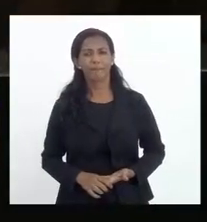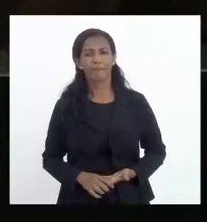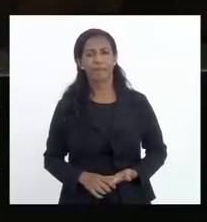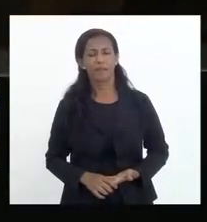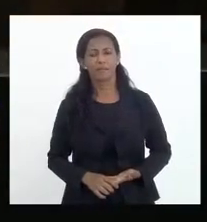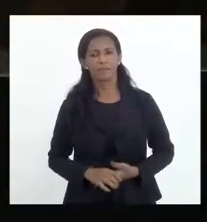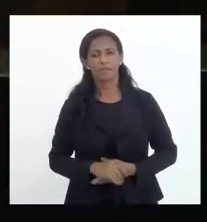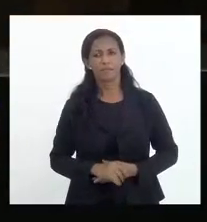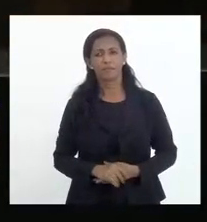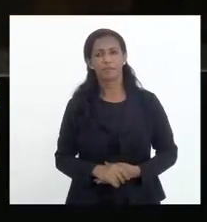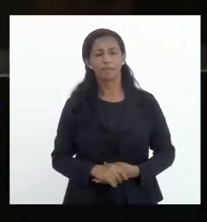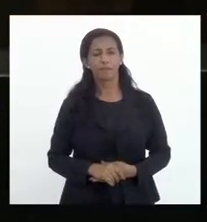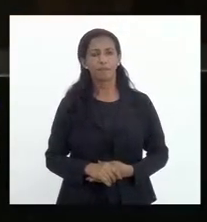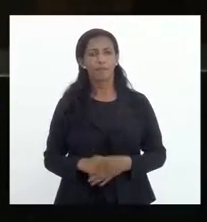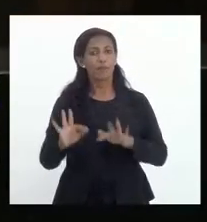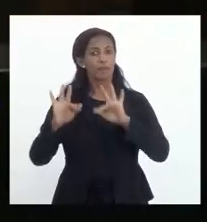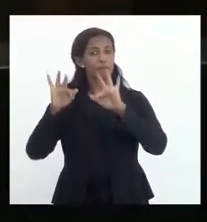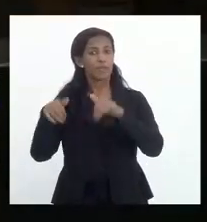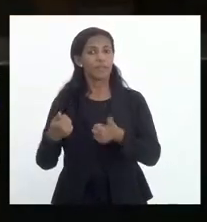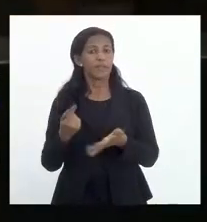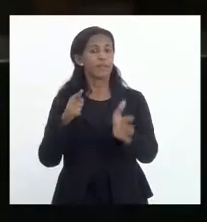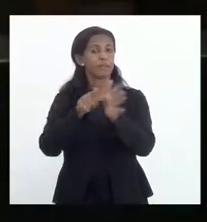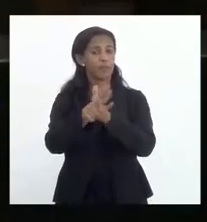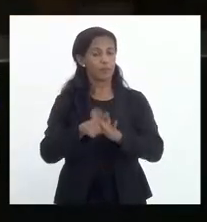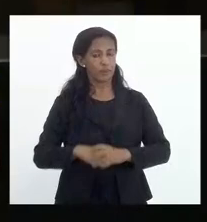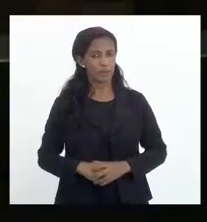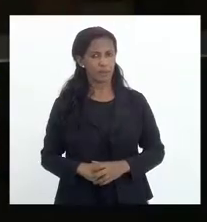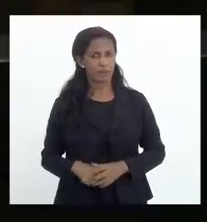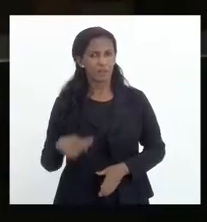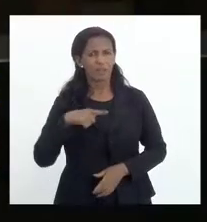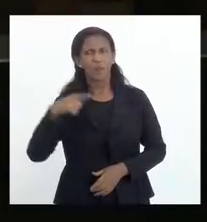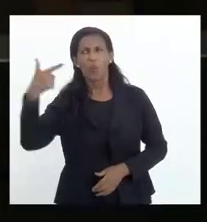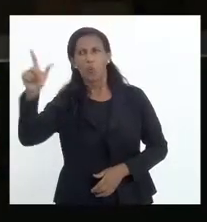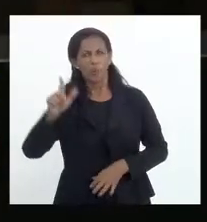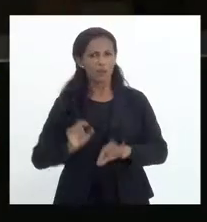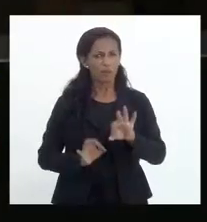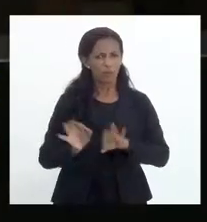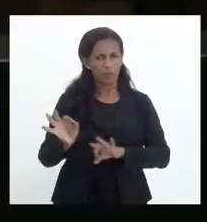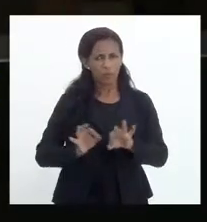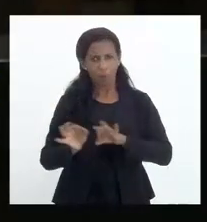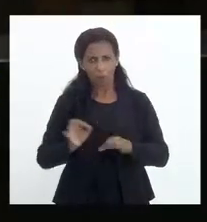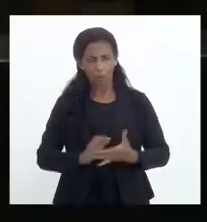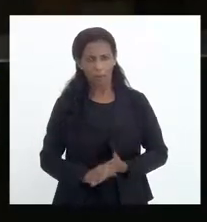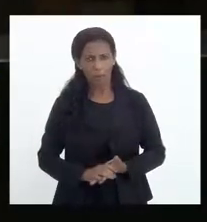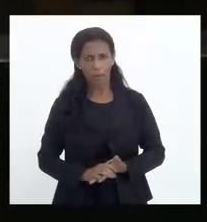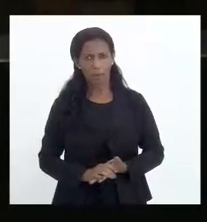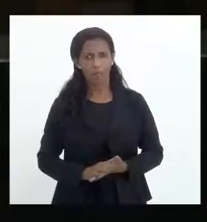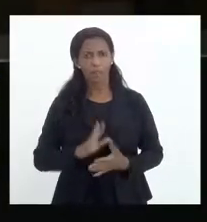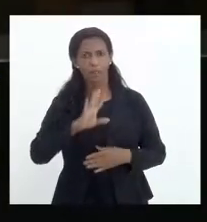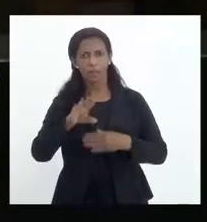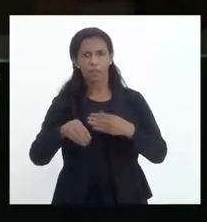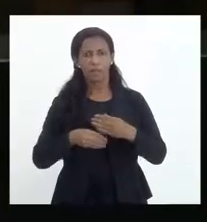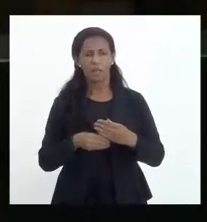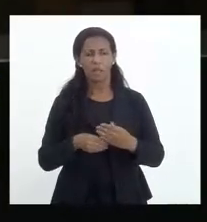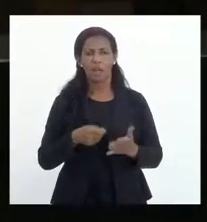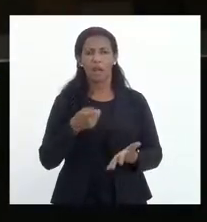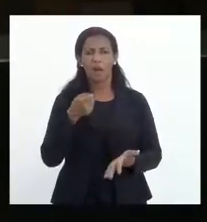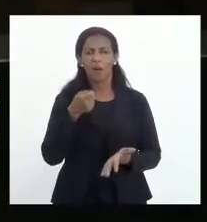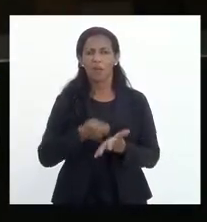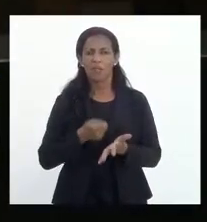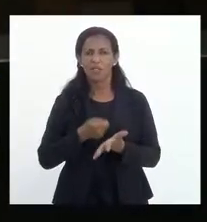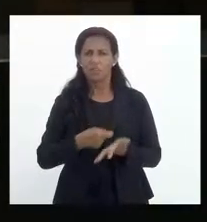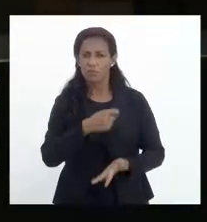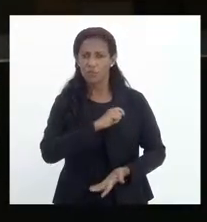Finalizando, deputado Luiz Paulo, a pergunta: tem outra forma que não seja a adesão ao regime de recuperação